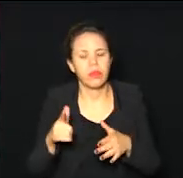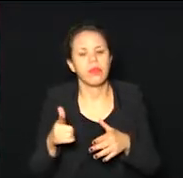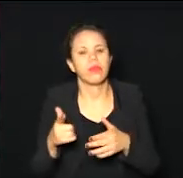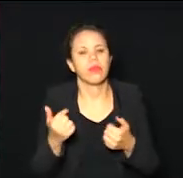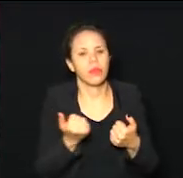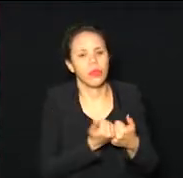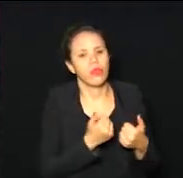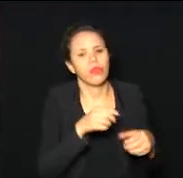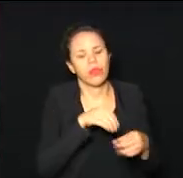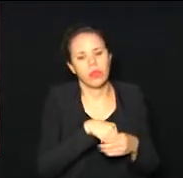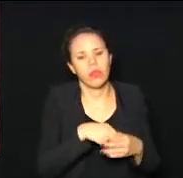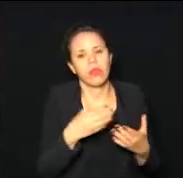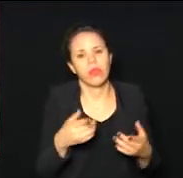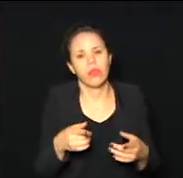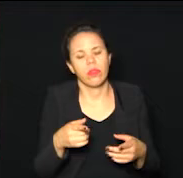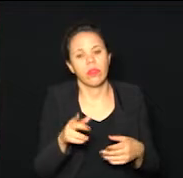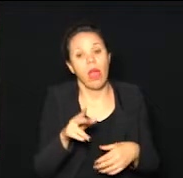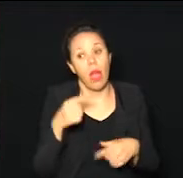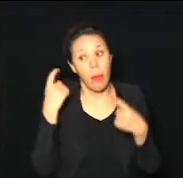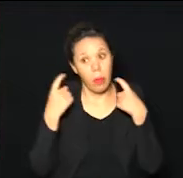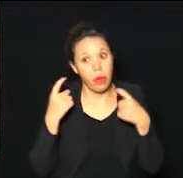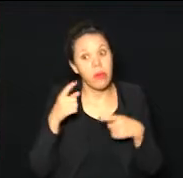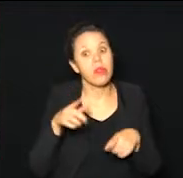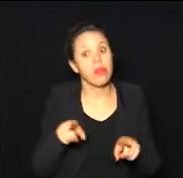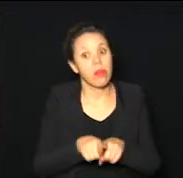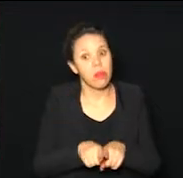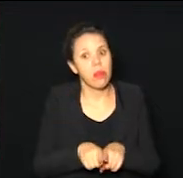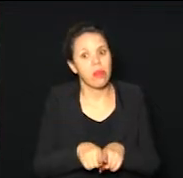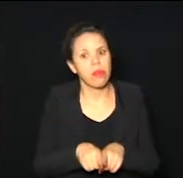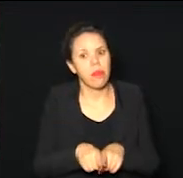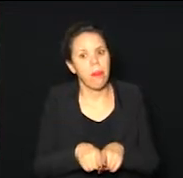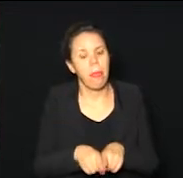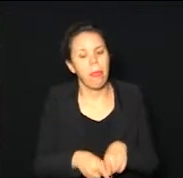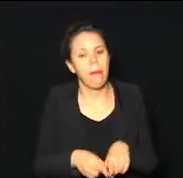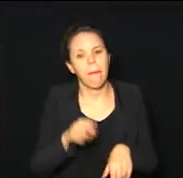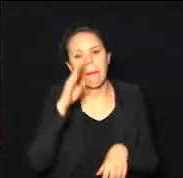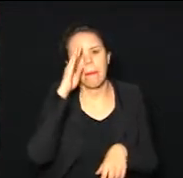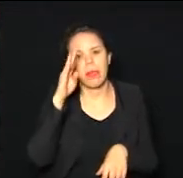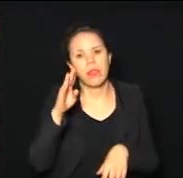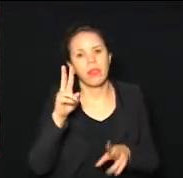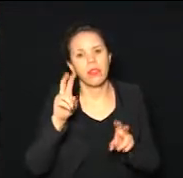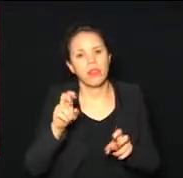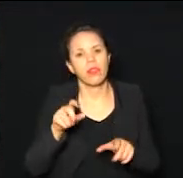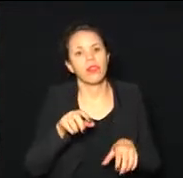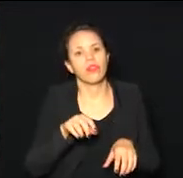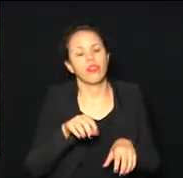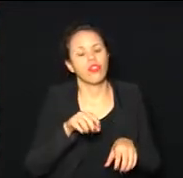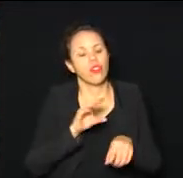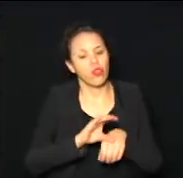preocupação também, que deve ser uma grande preocupação também, principalmente nas questões de formação.